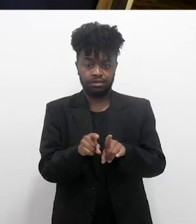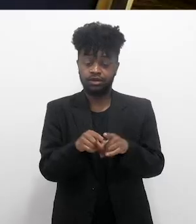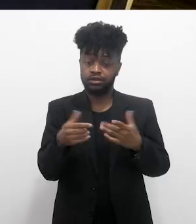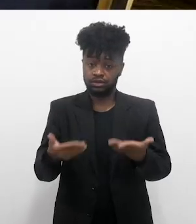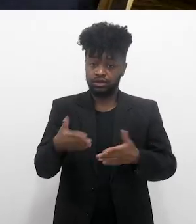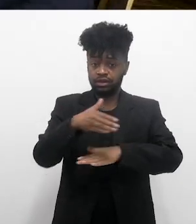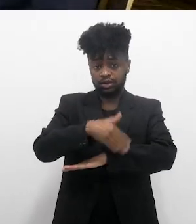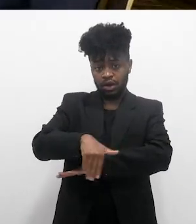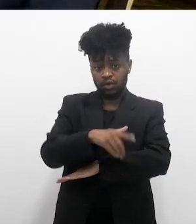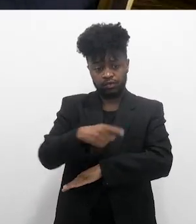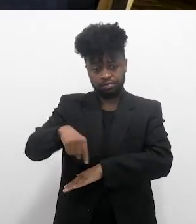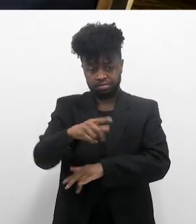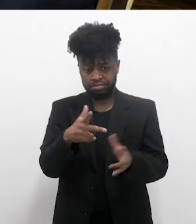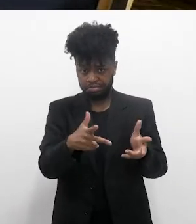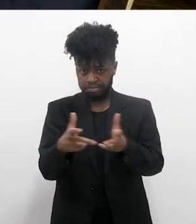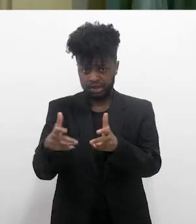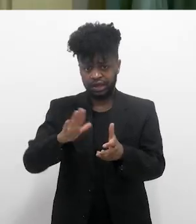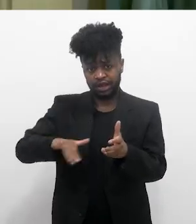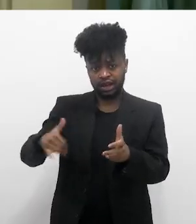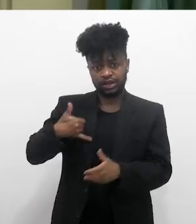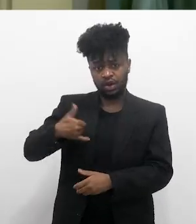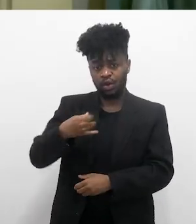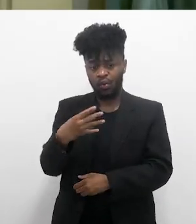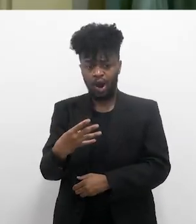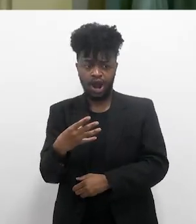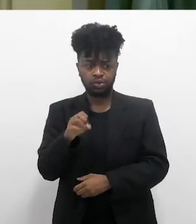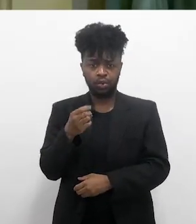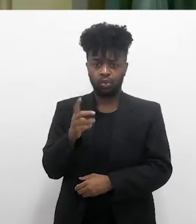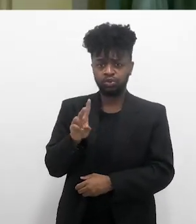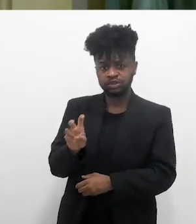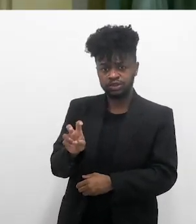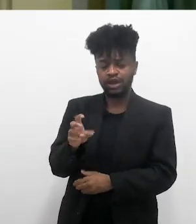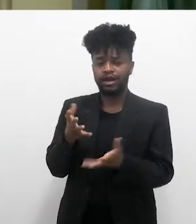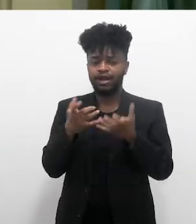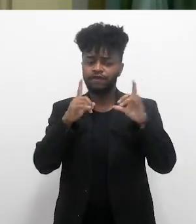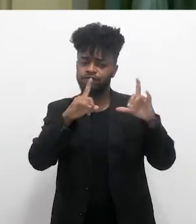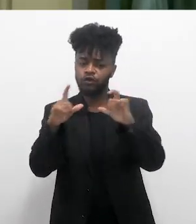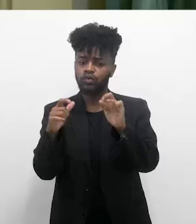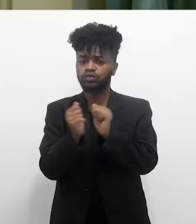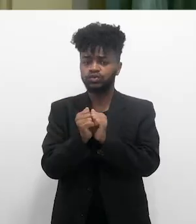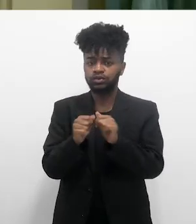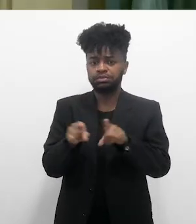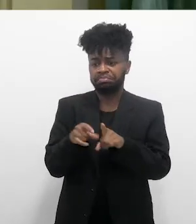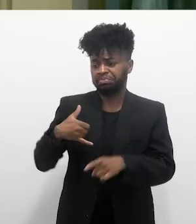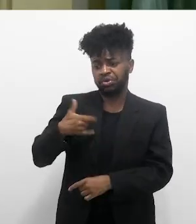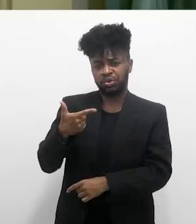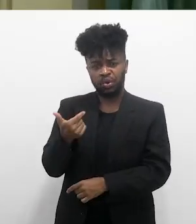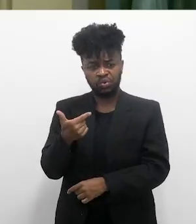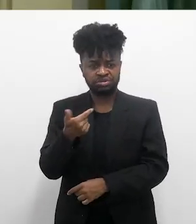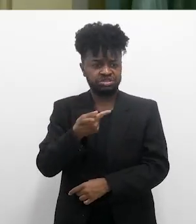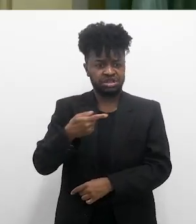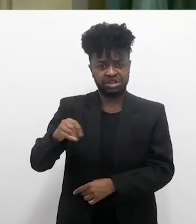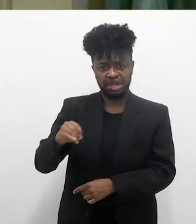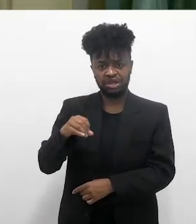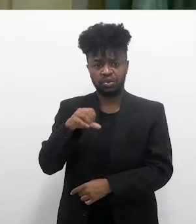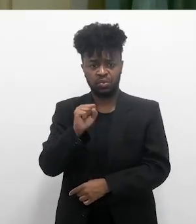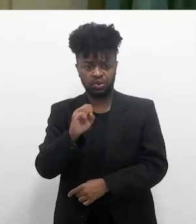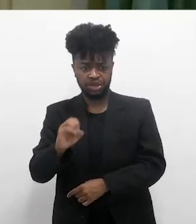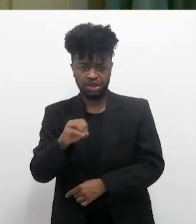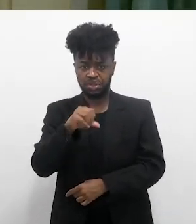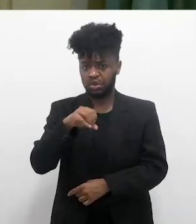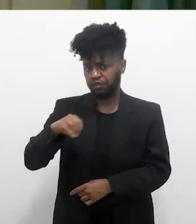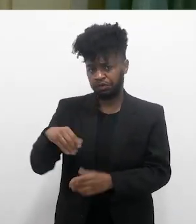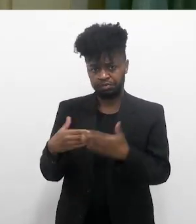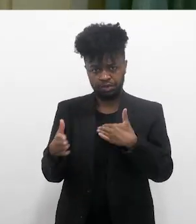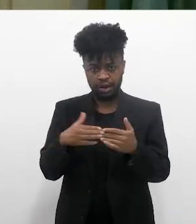um menininho de 4, 5 anos querendo um autógrafo com ele, independente do clube. Você vê um idoso, 70, 80, 90 anos também quer. Então eu